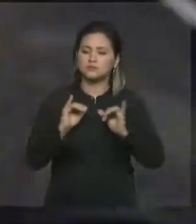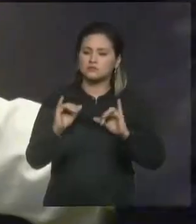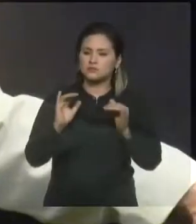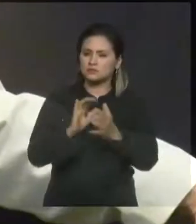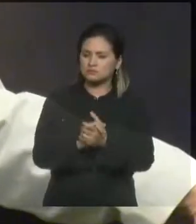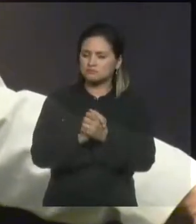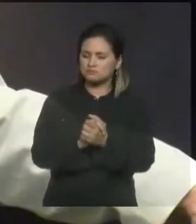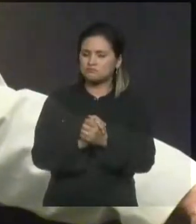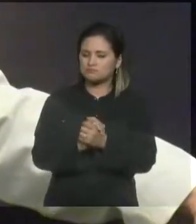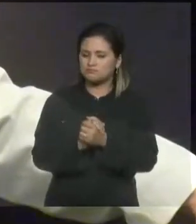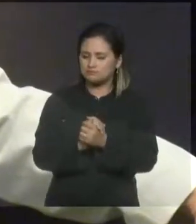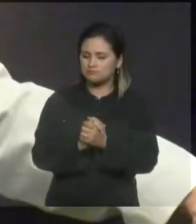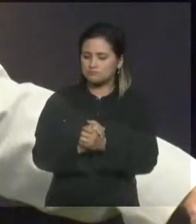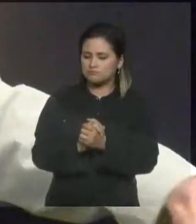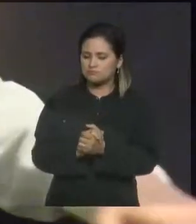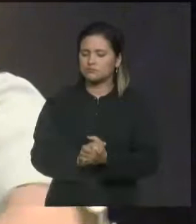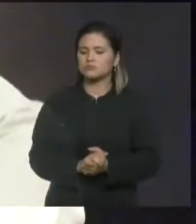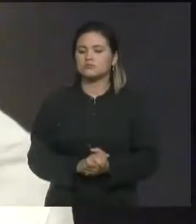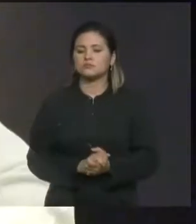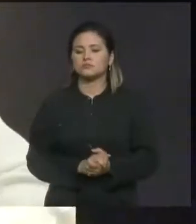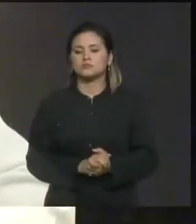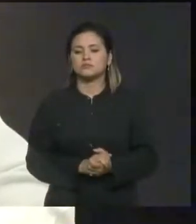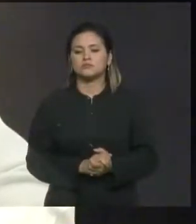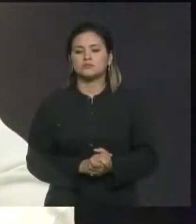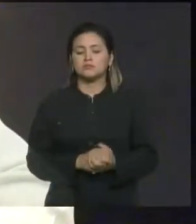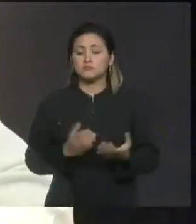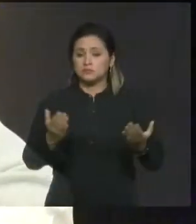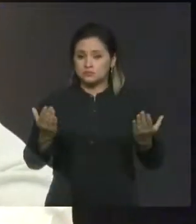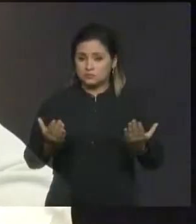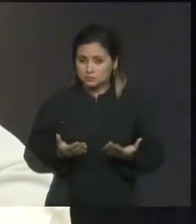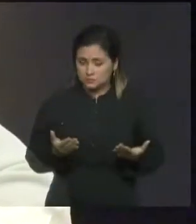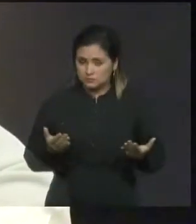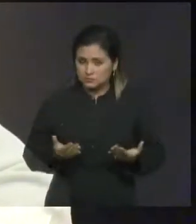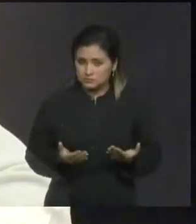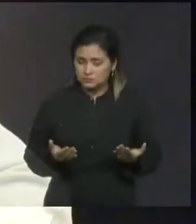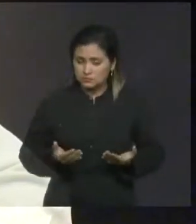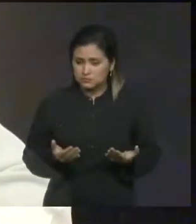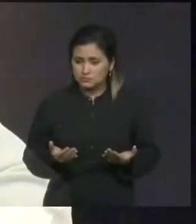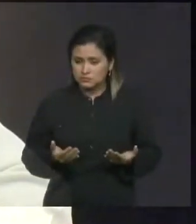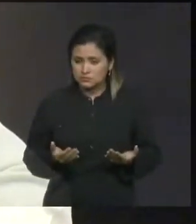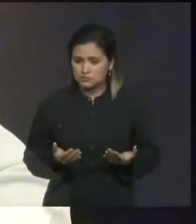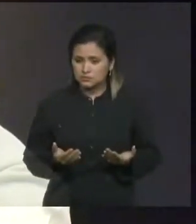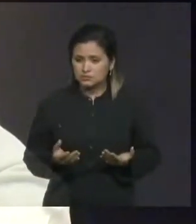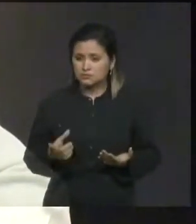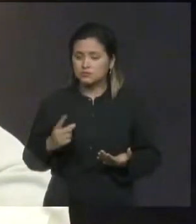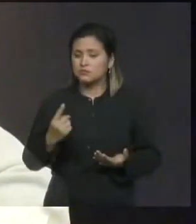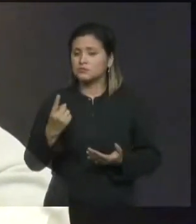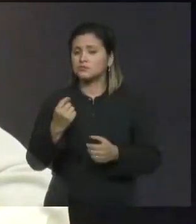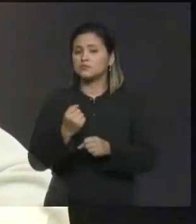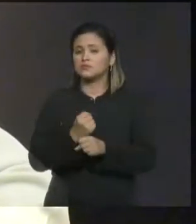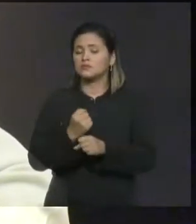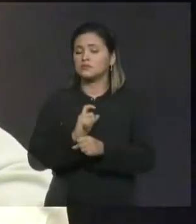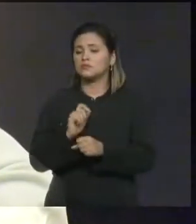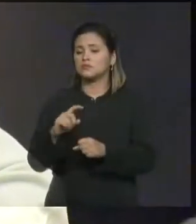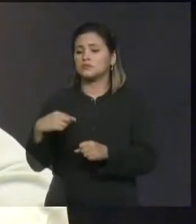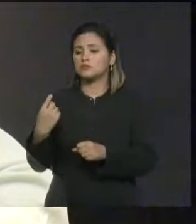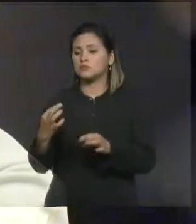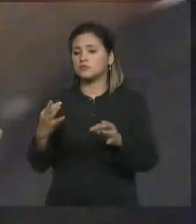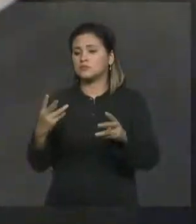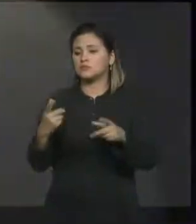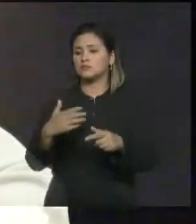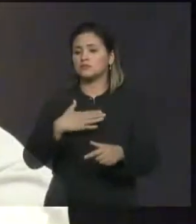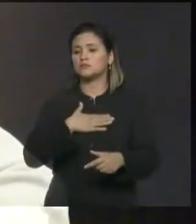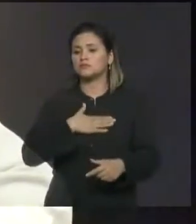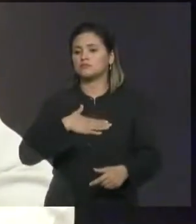situação. Hoje, exatamente hoje, há um ano atrás, nós todos estávamos